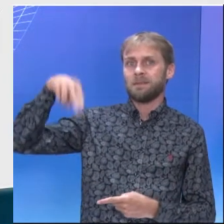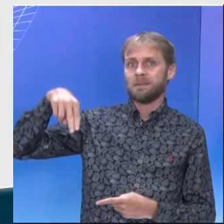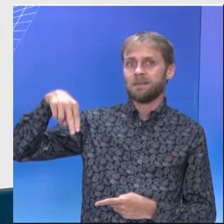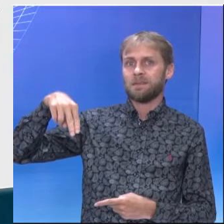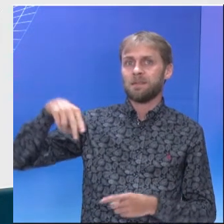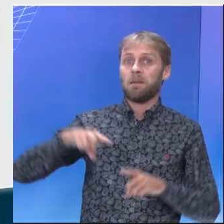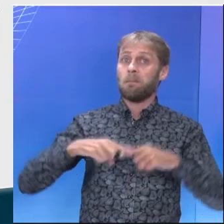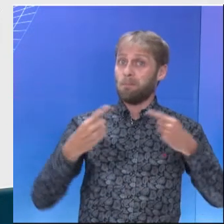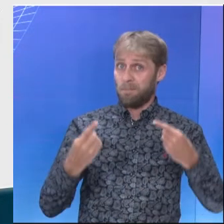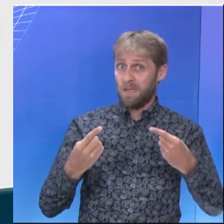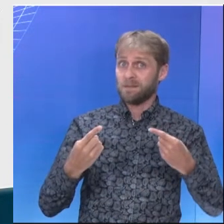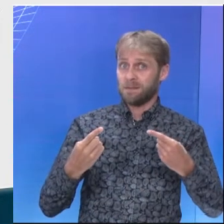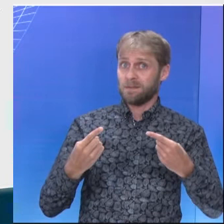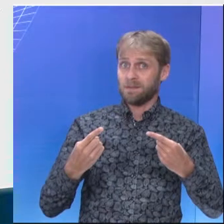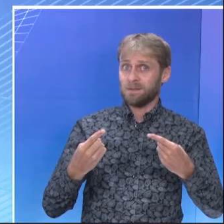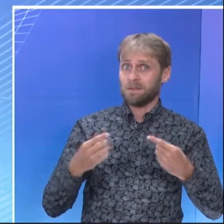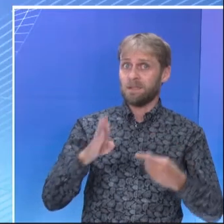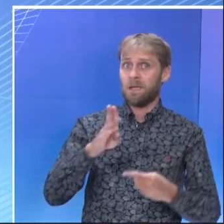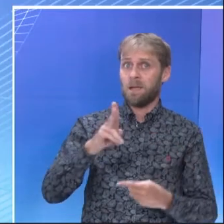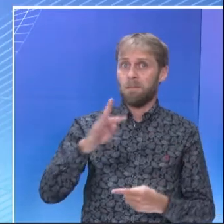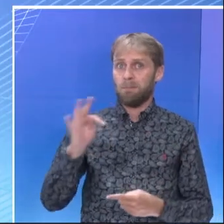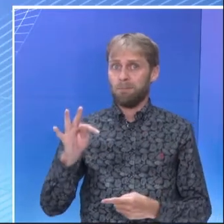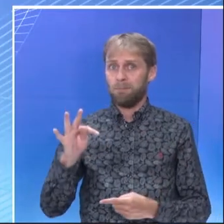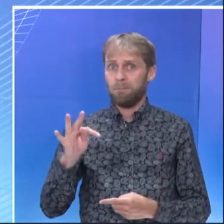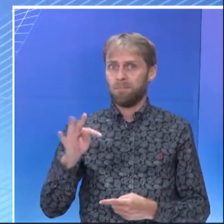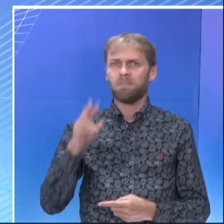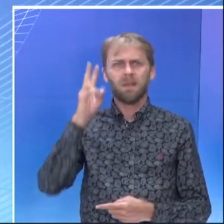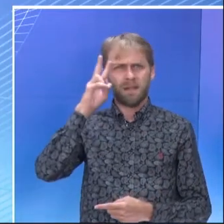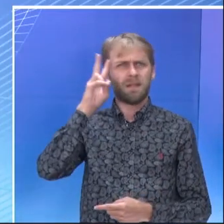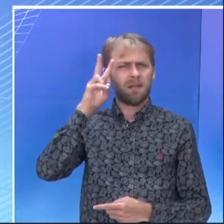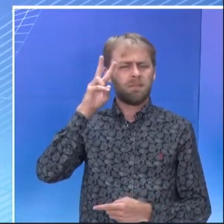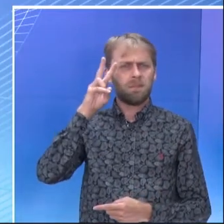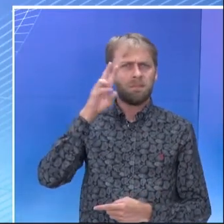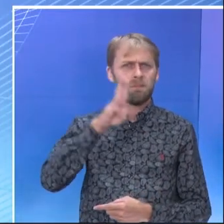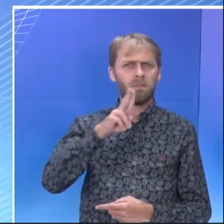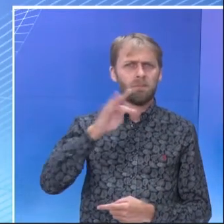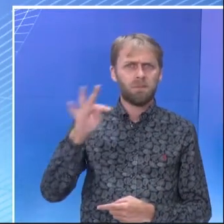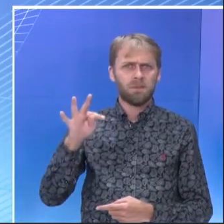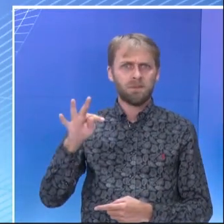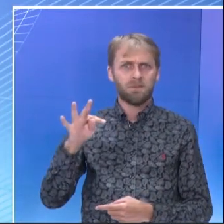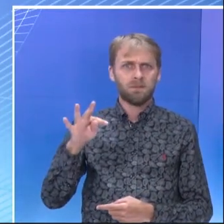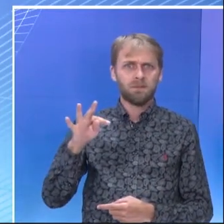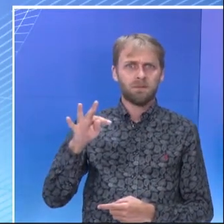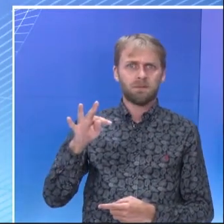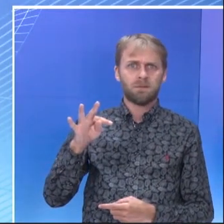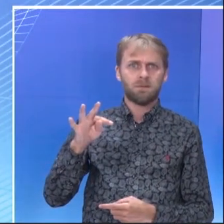Ponto. But. Lembra no vídeo anterior que eu falei sobre o but? Que é